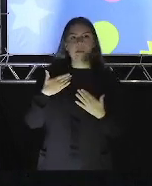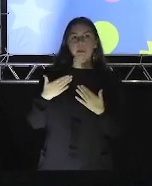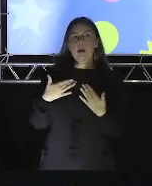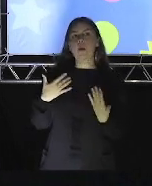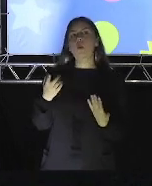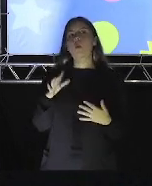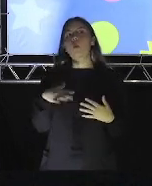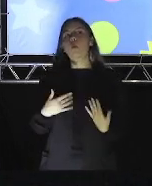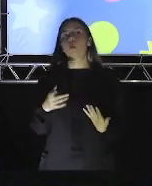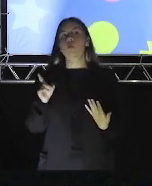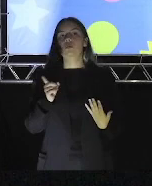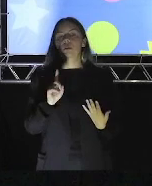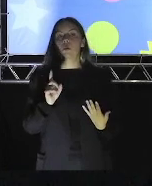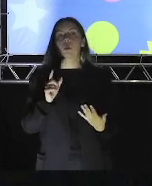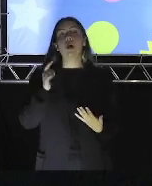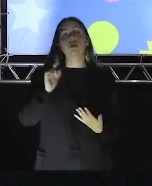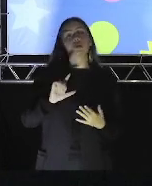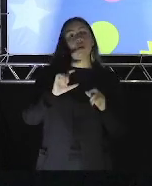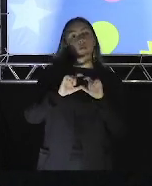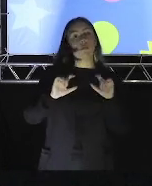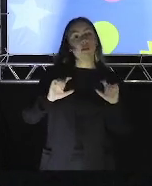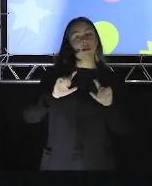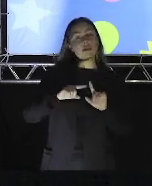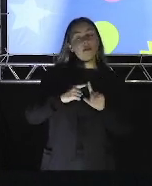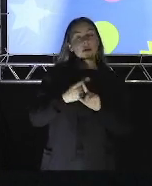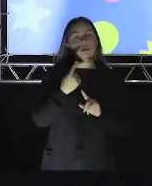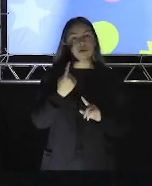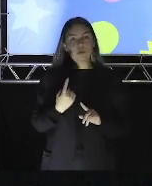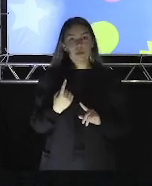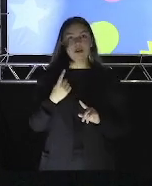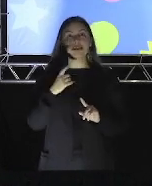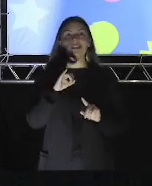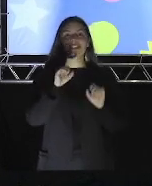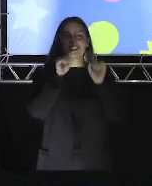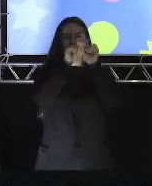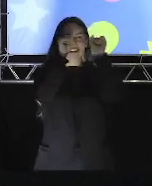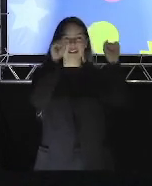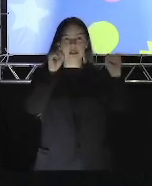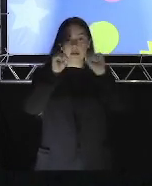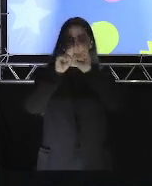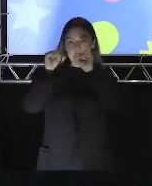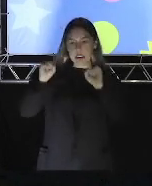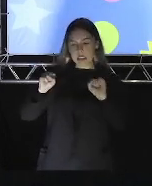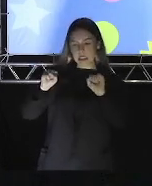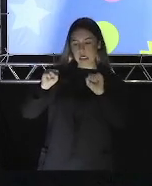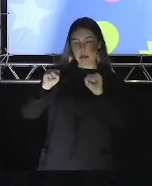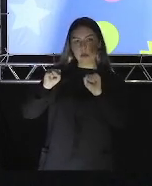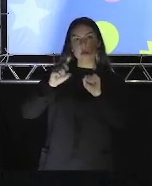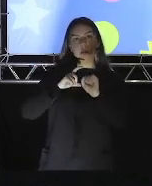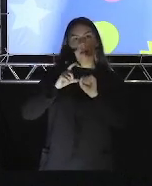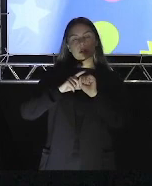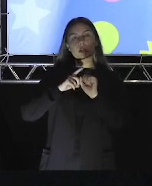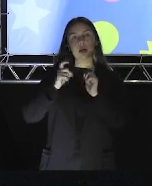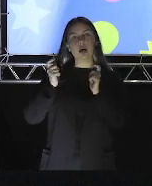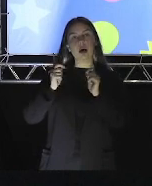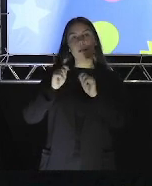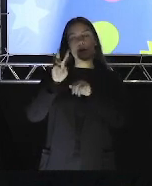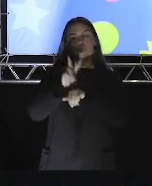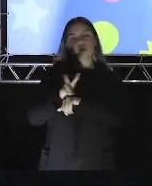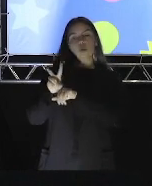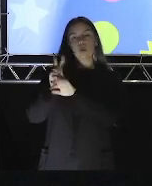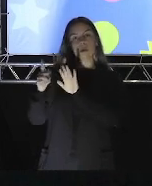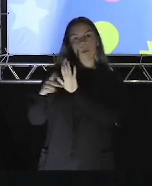E aí, trazendo mais uma frase aqui, se os subsistemas conseguem, em sua maior parte, tomar conta deles